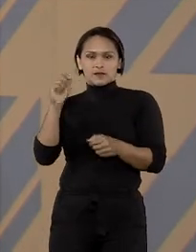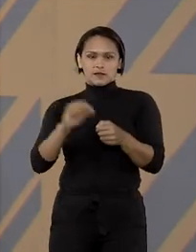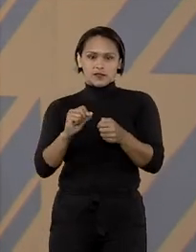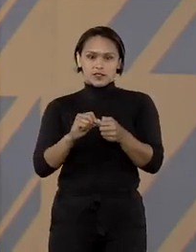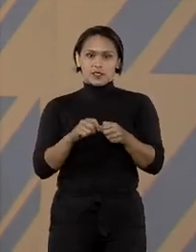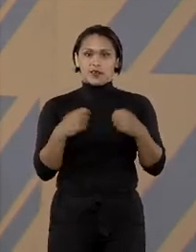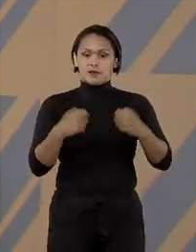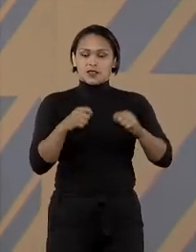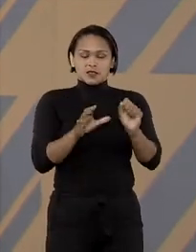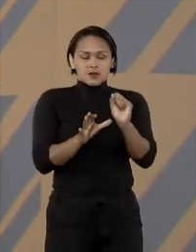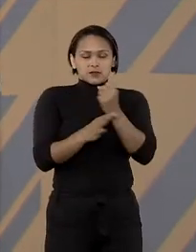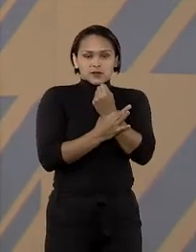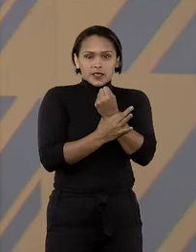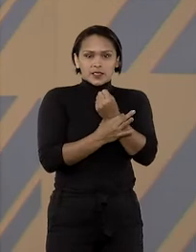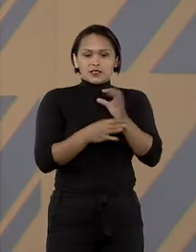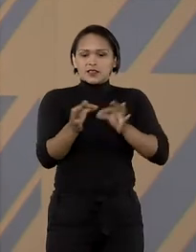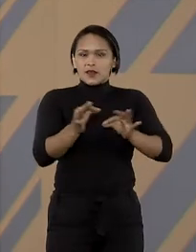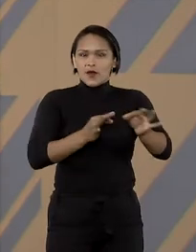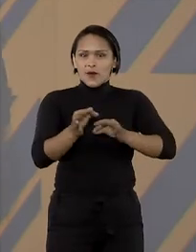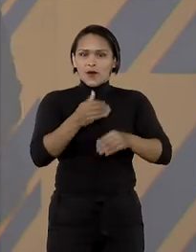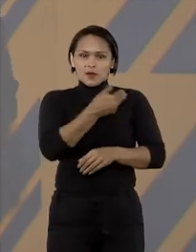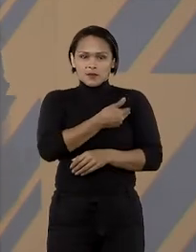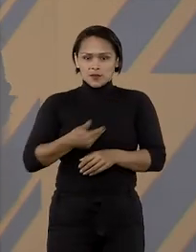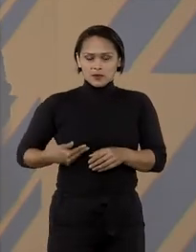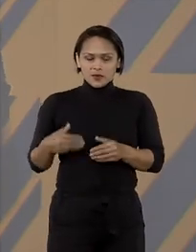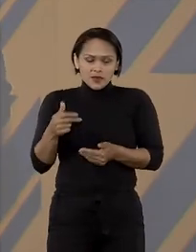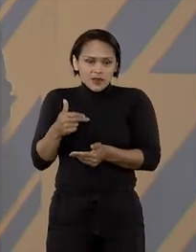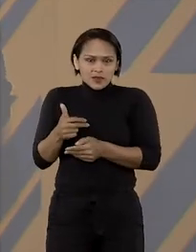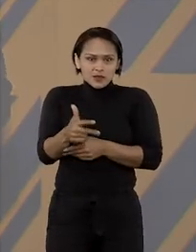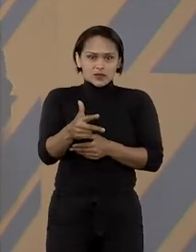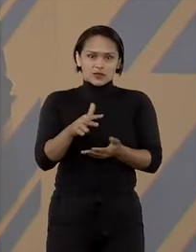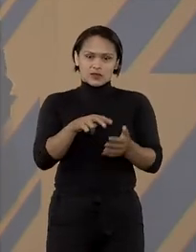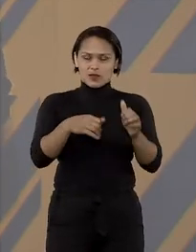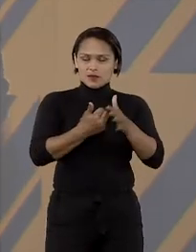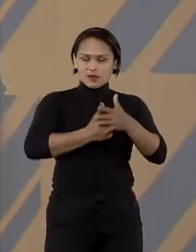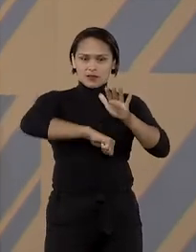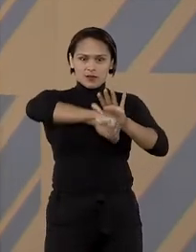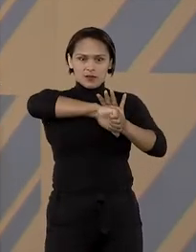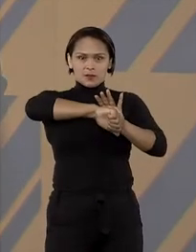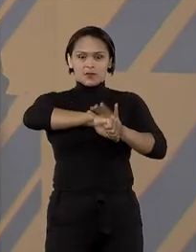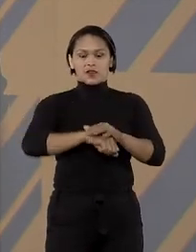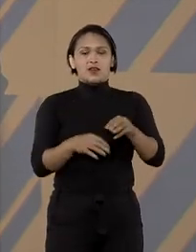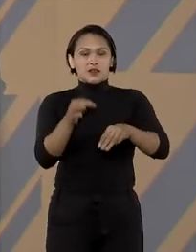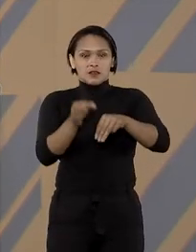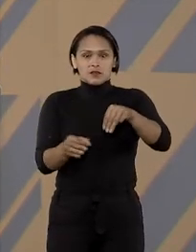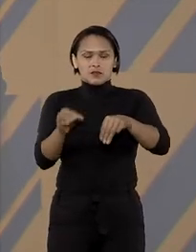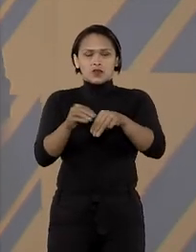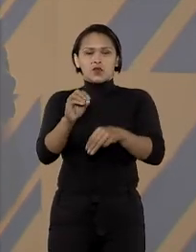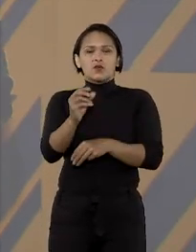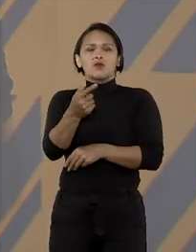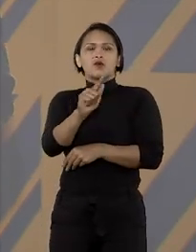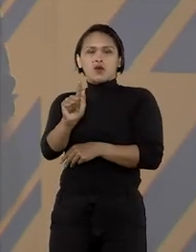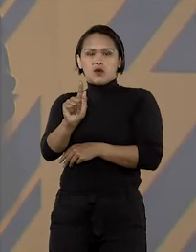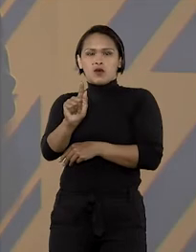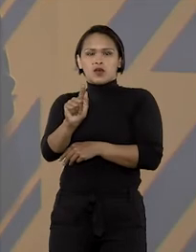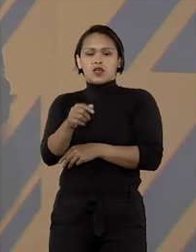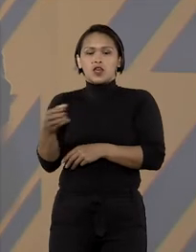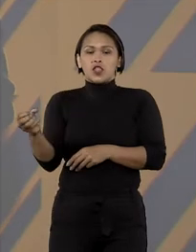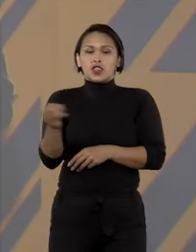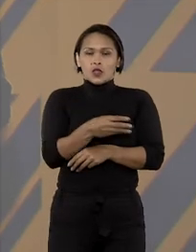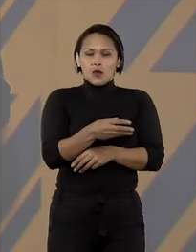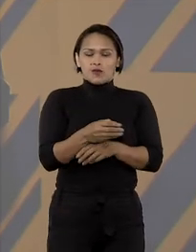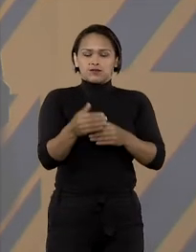como a necessidade de garantir a ordem pública e a instrução criminal. E o ministro Og Fernandes, em um novo desdobramento da